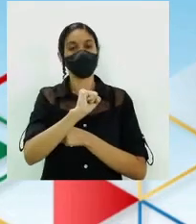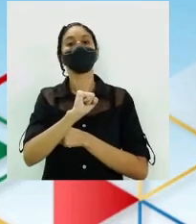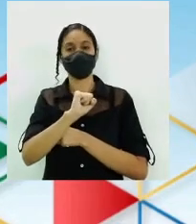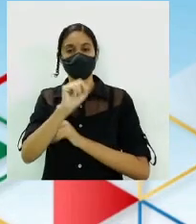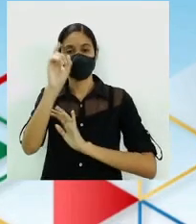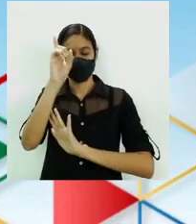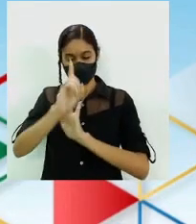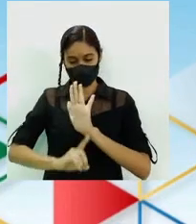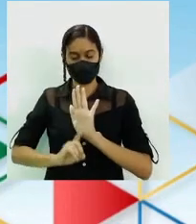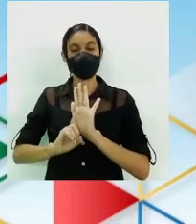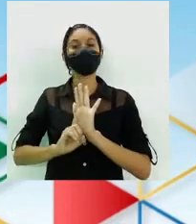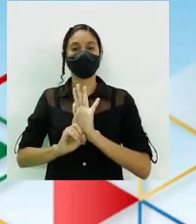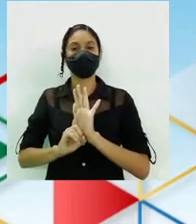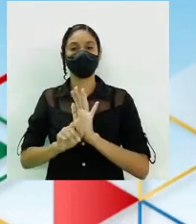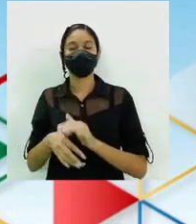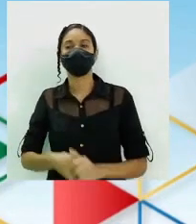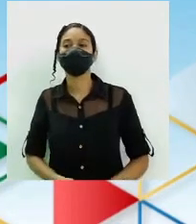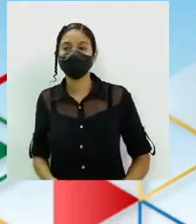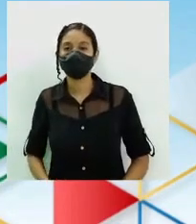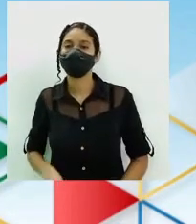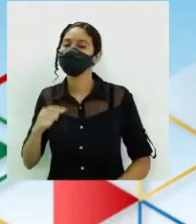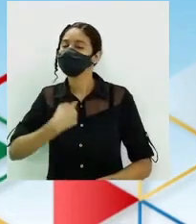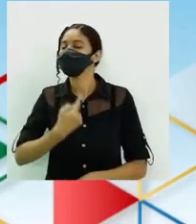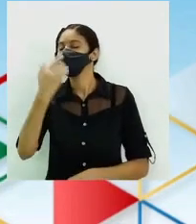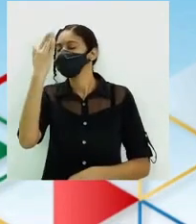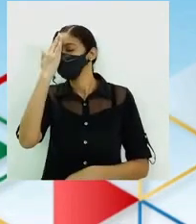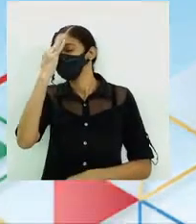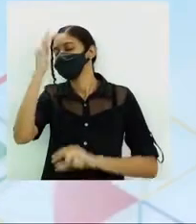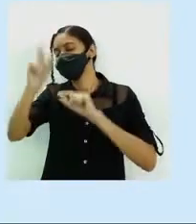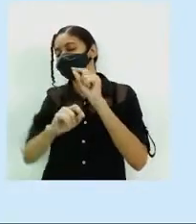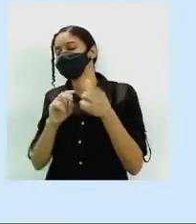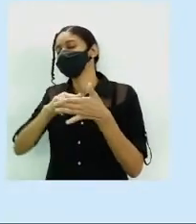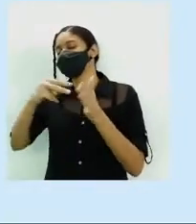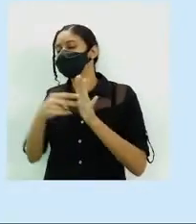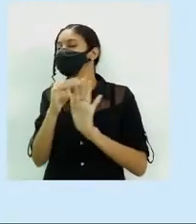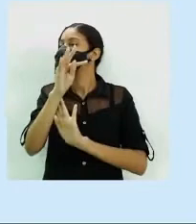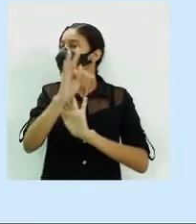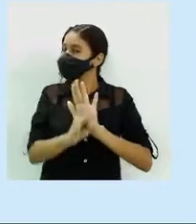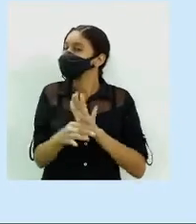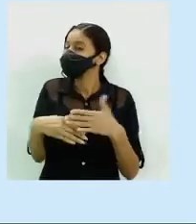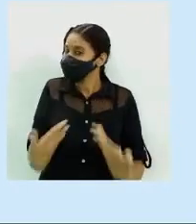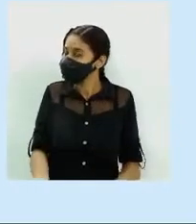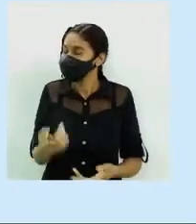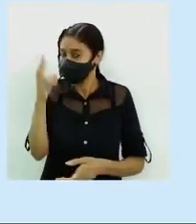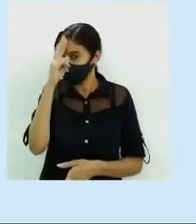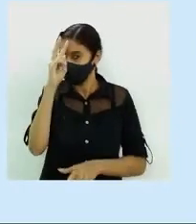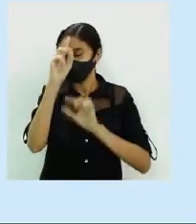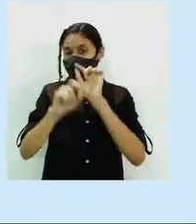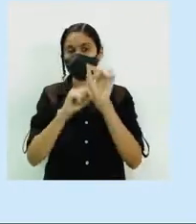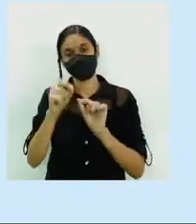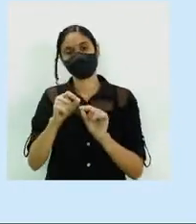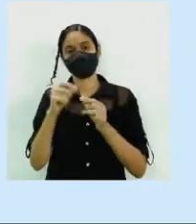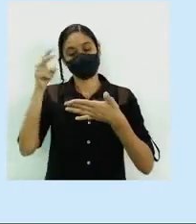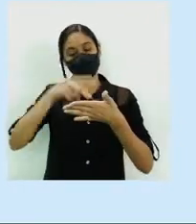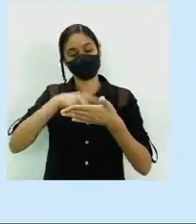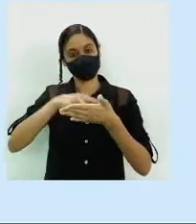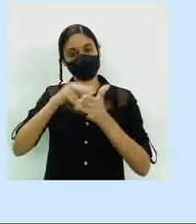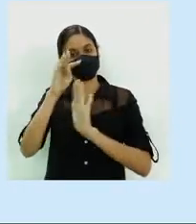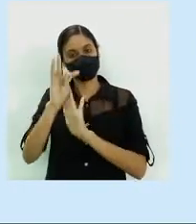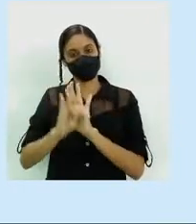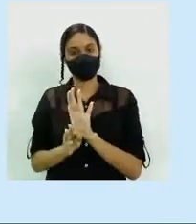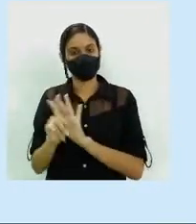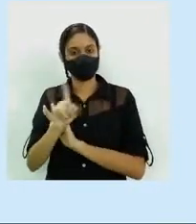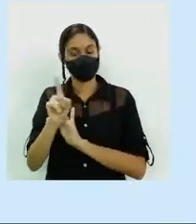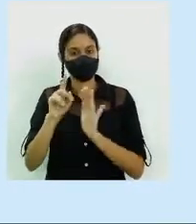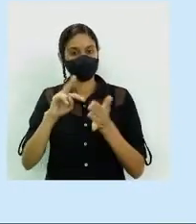de direitos. Então vamos lá, vamos tentar entender um pouco o que é esse gênero textual, né? Lembrando que leitura textual